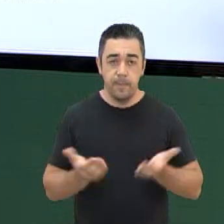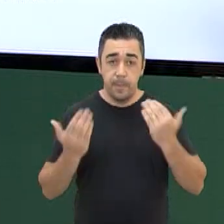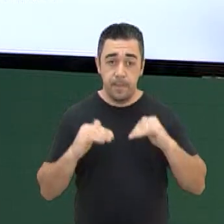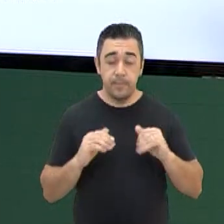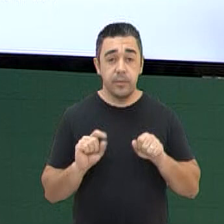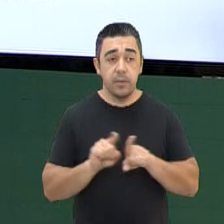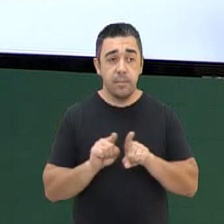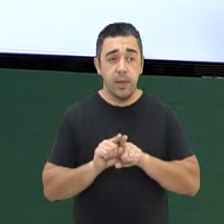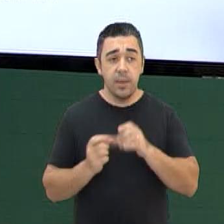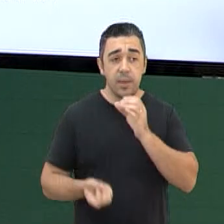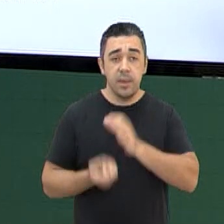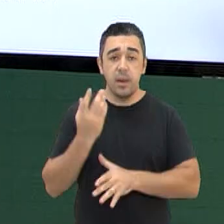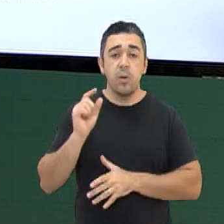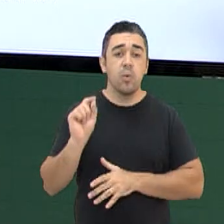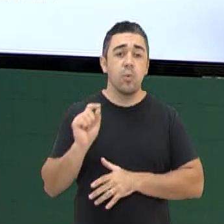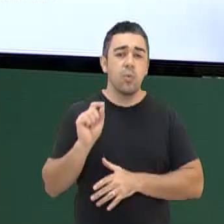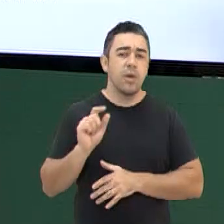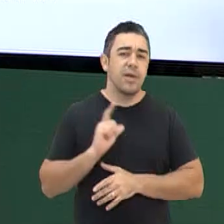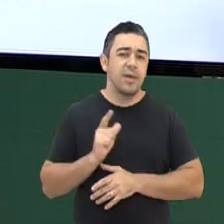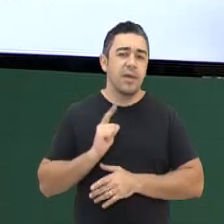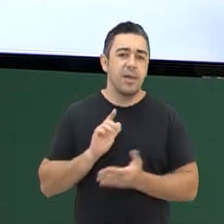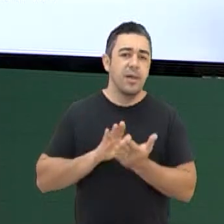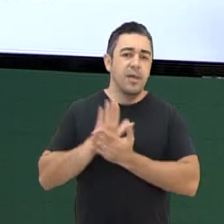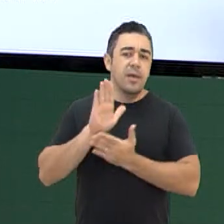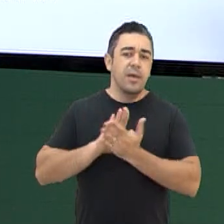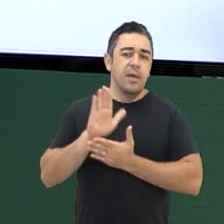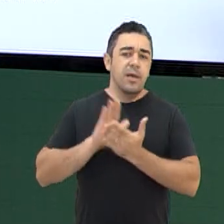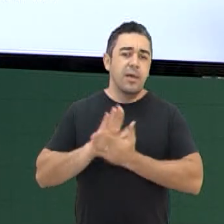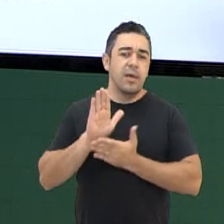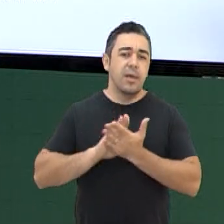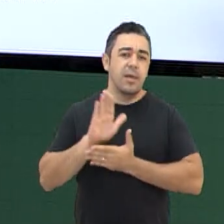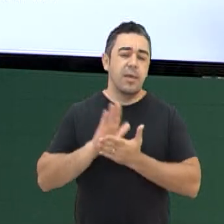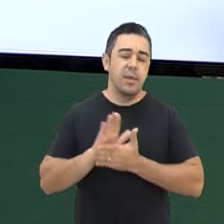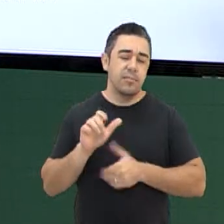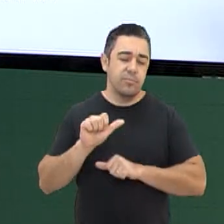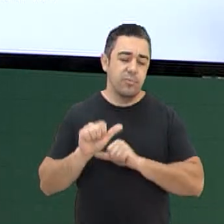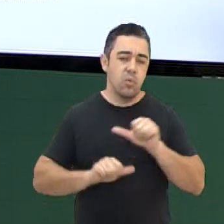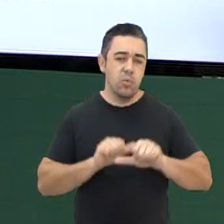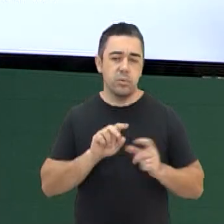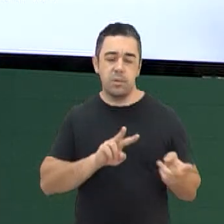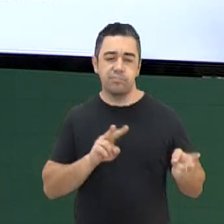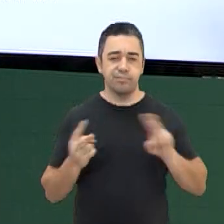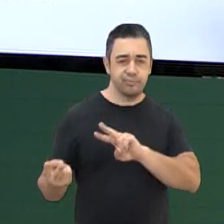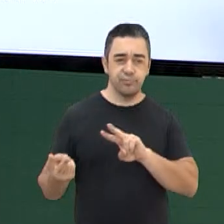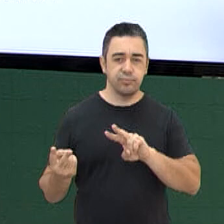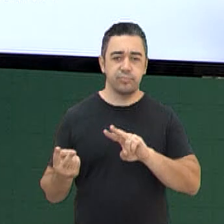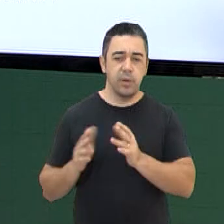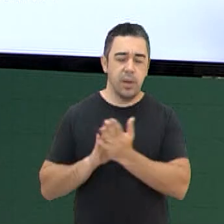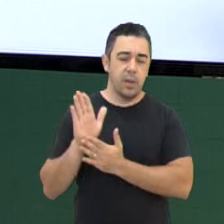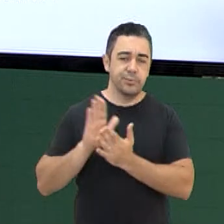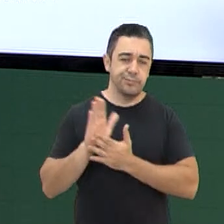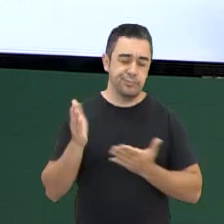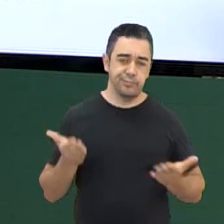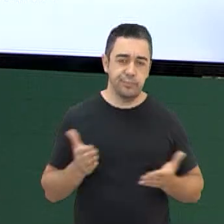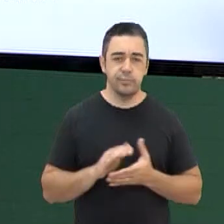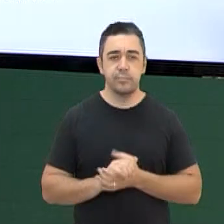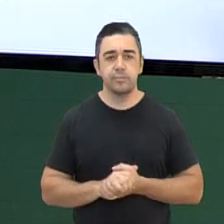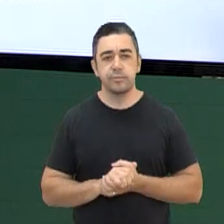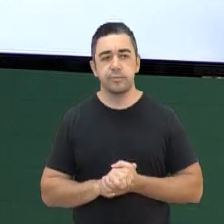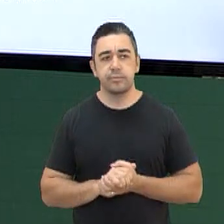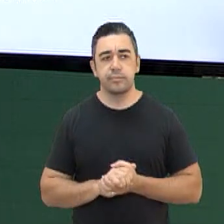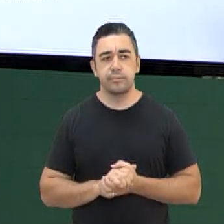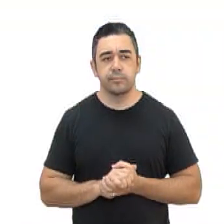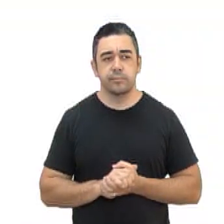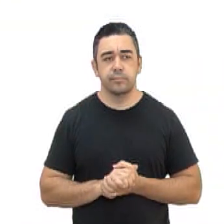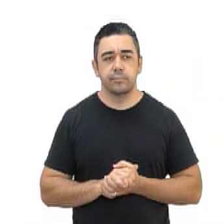Além disso, a dança, enquanto característica de criação, ela vai passar para um aspecto de consumo.